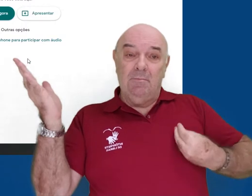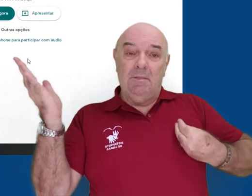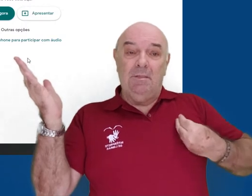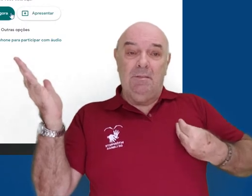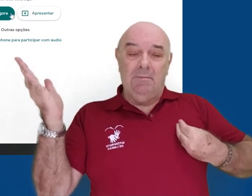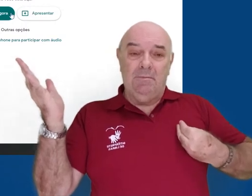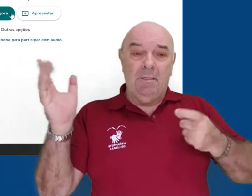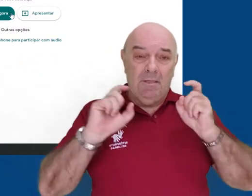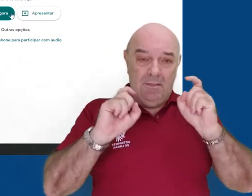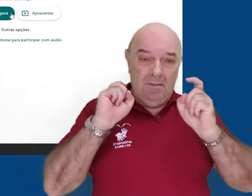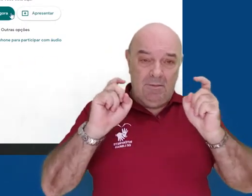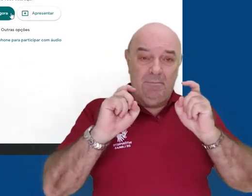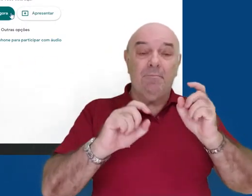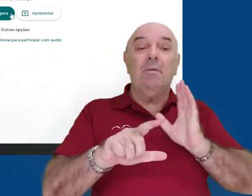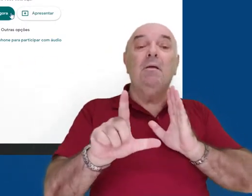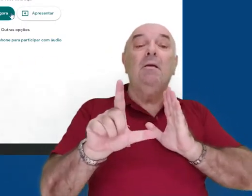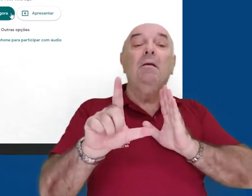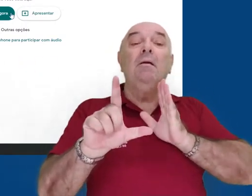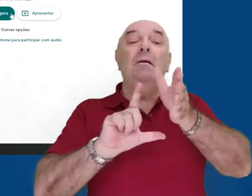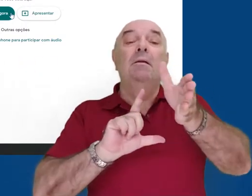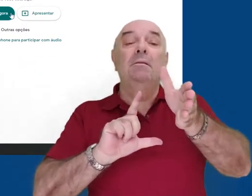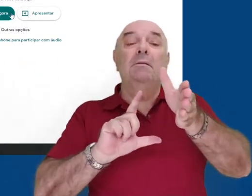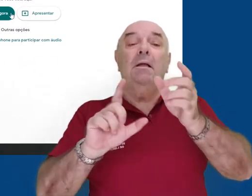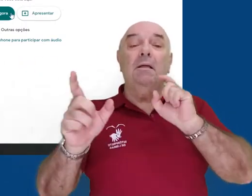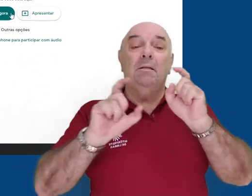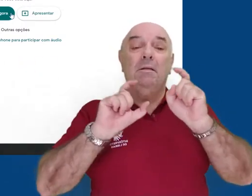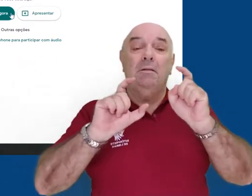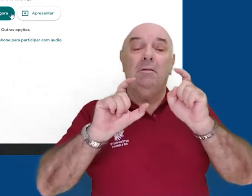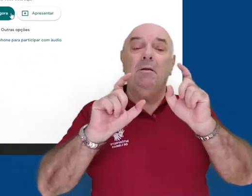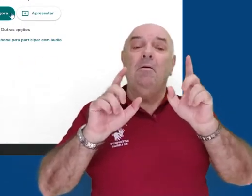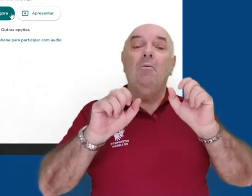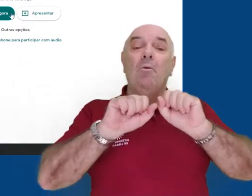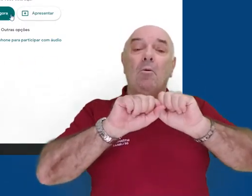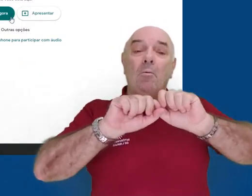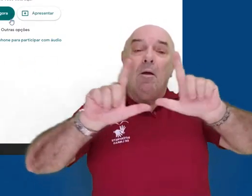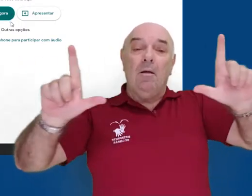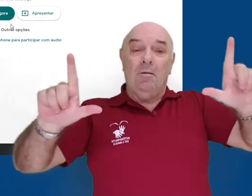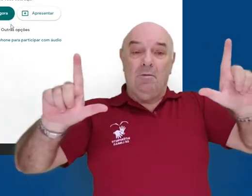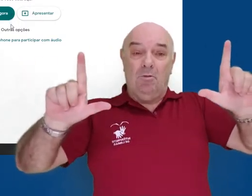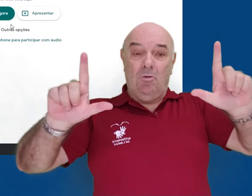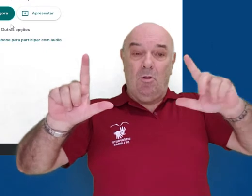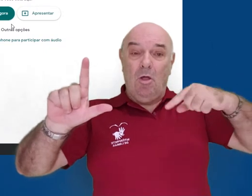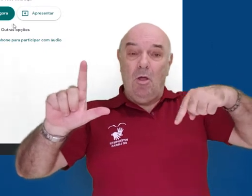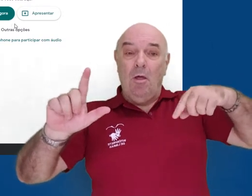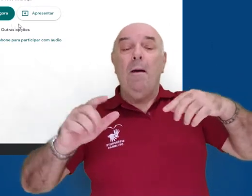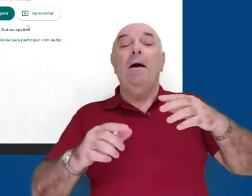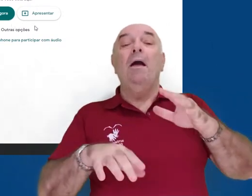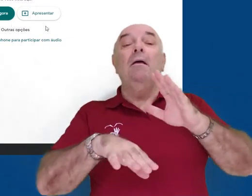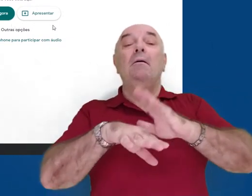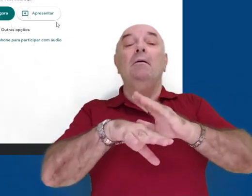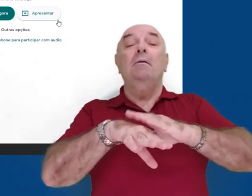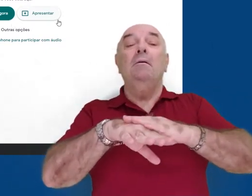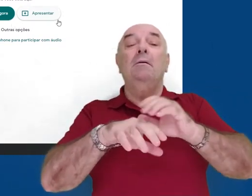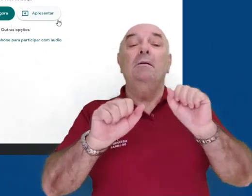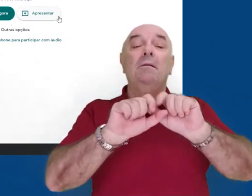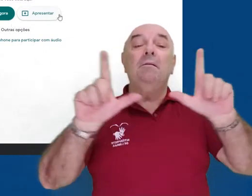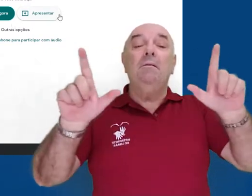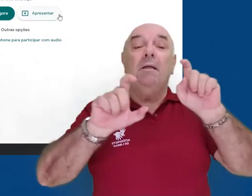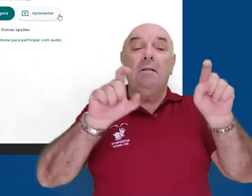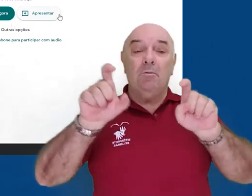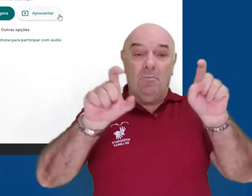na reunião. Também podemos entrar na reunião com uma apresentação da nossa tela. Clicando em